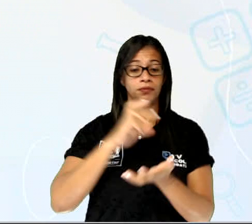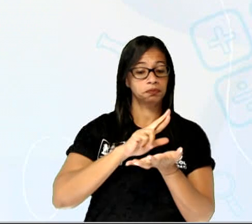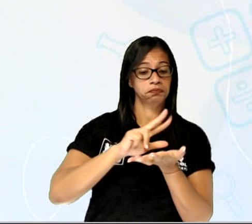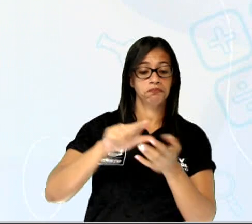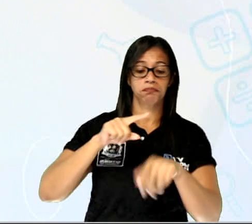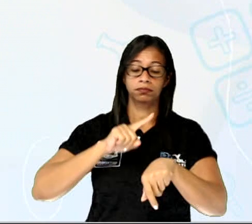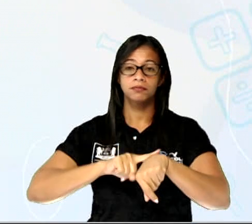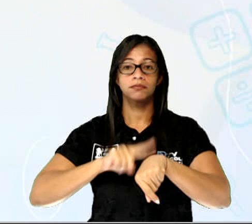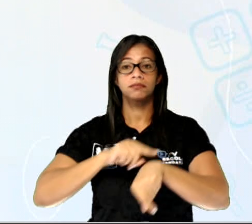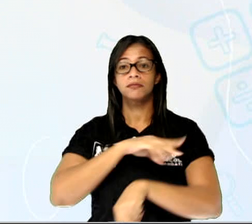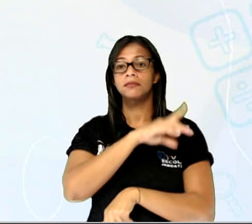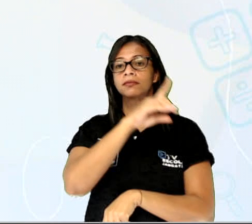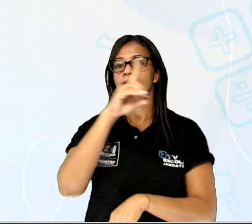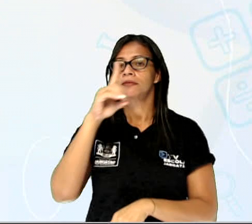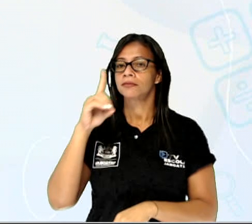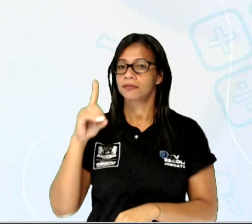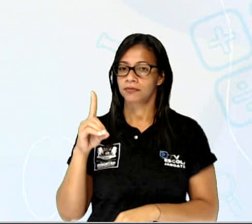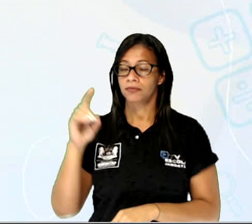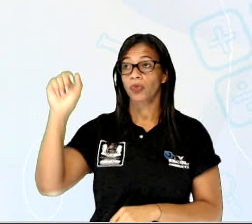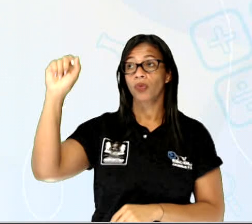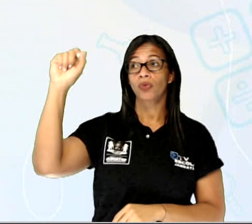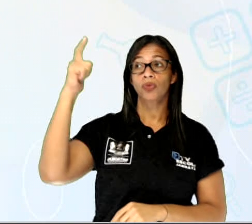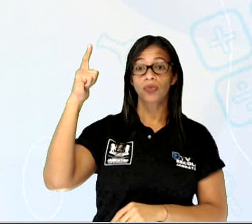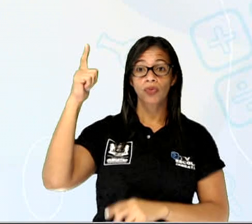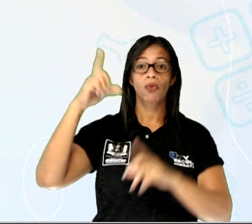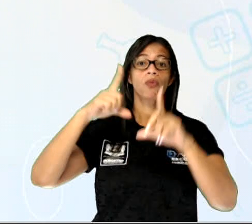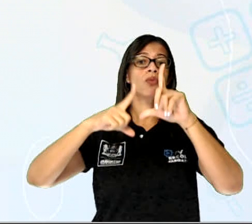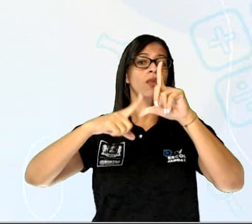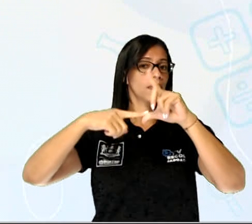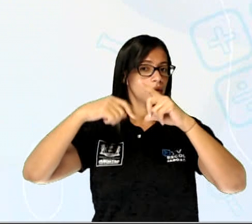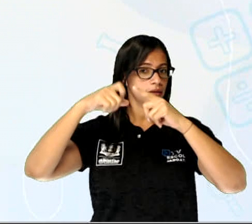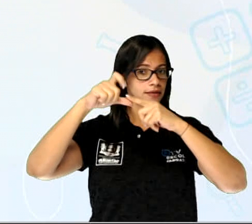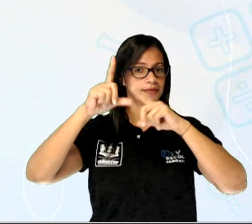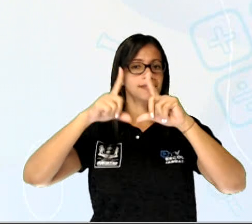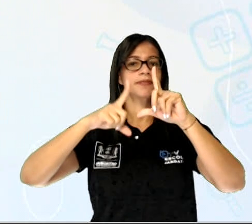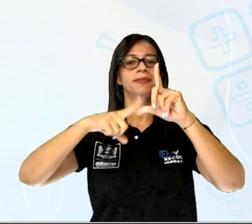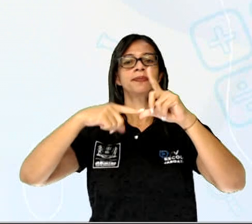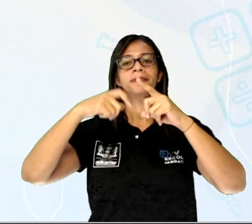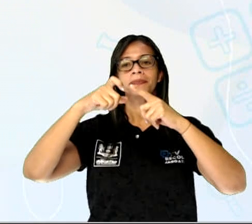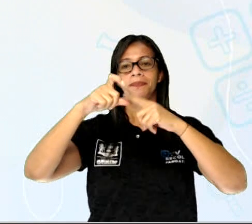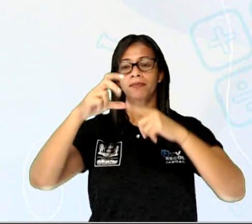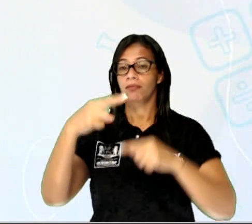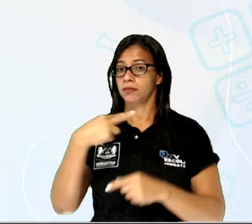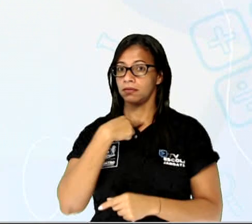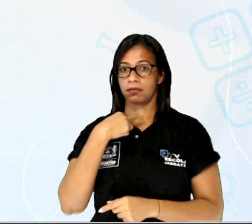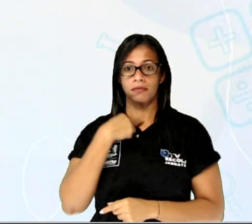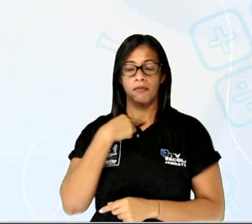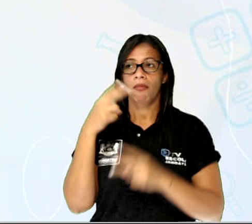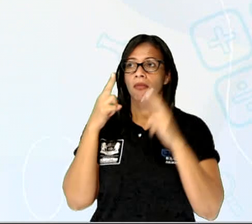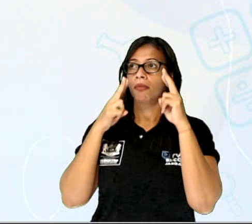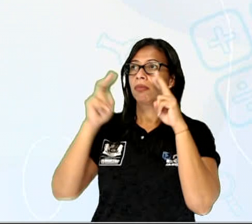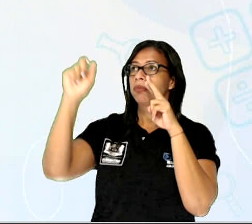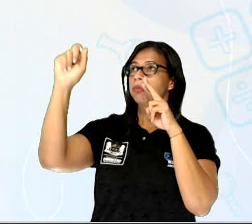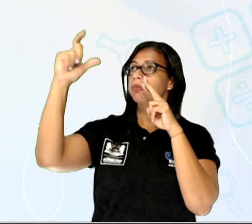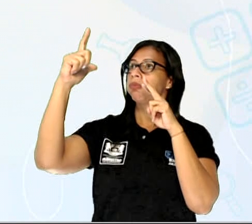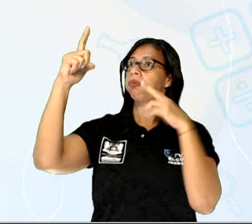O sol é uma estrela. Não podemos olhar o sol